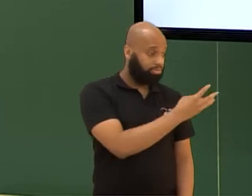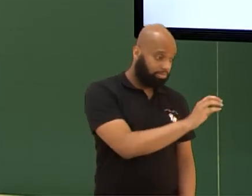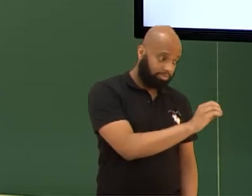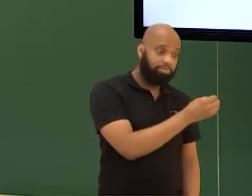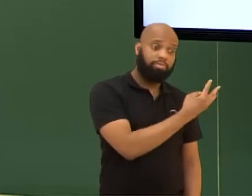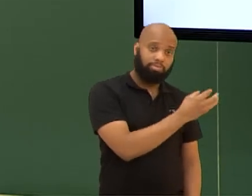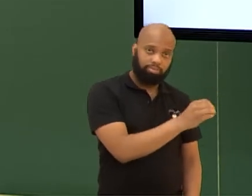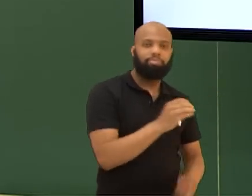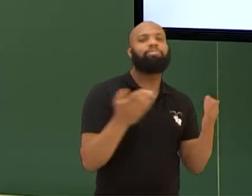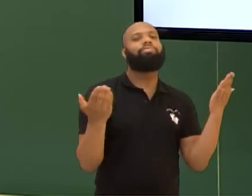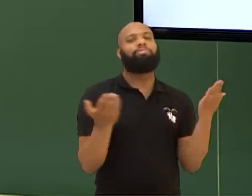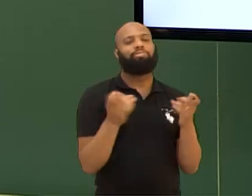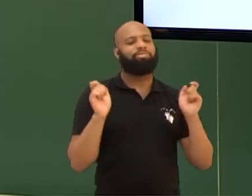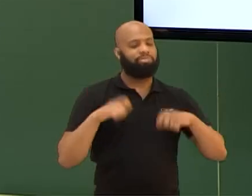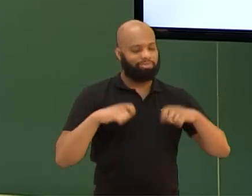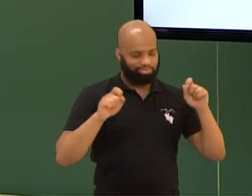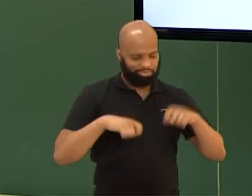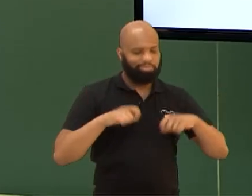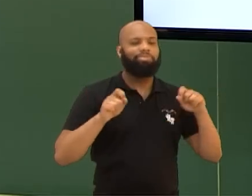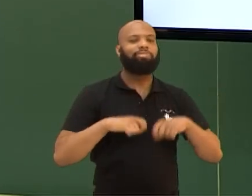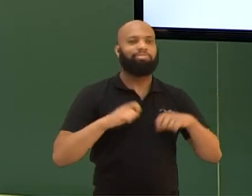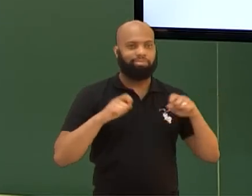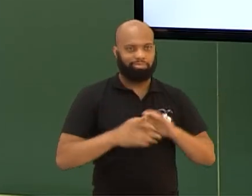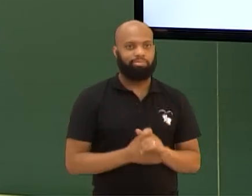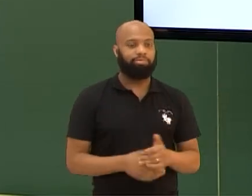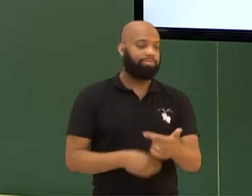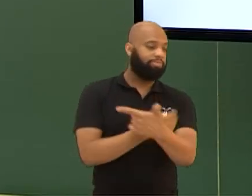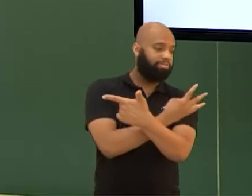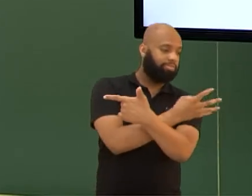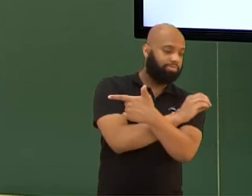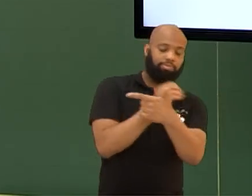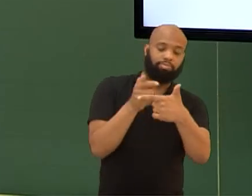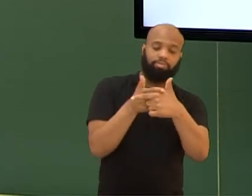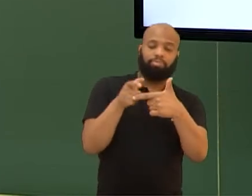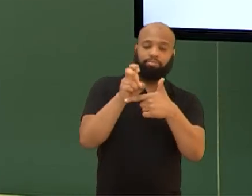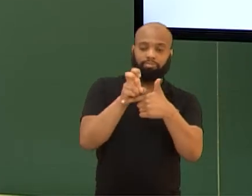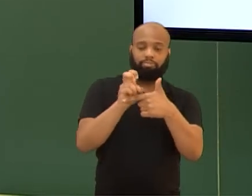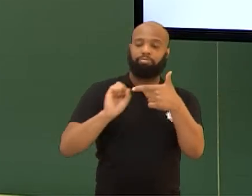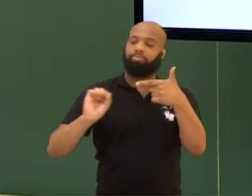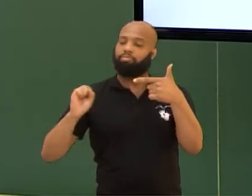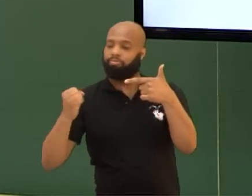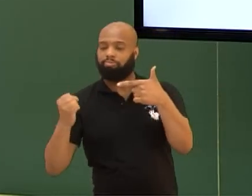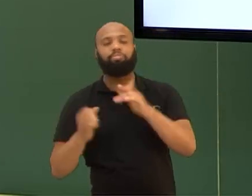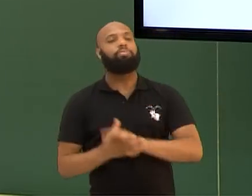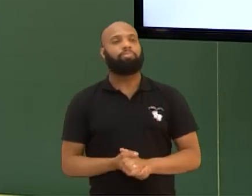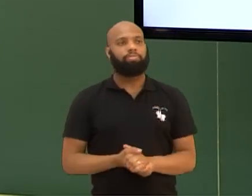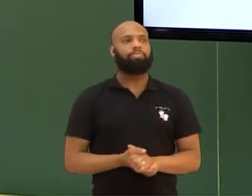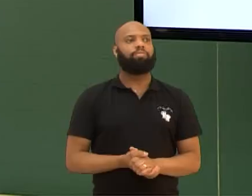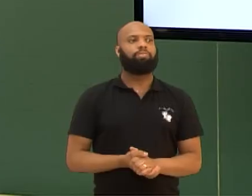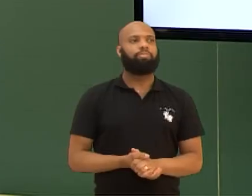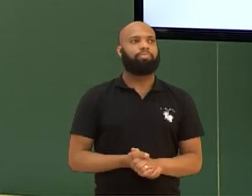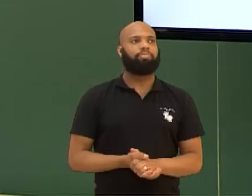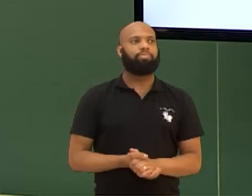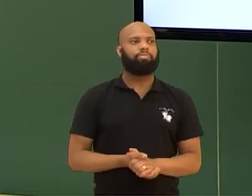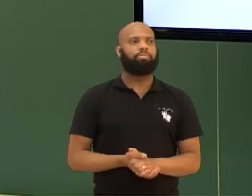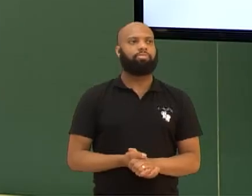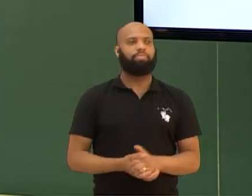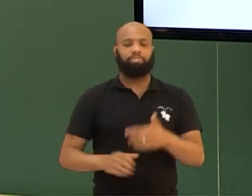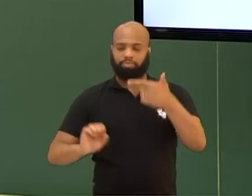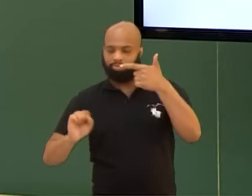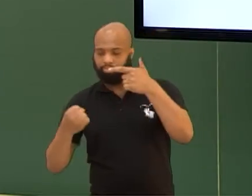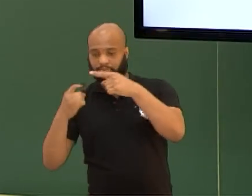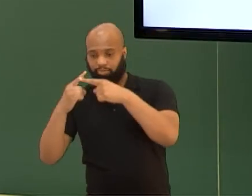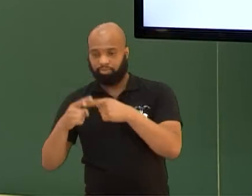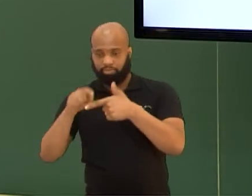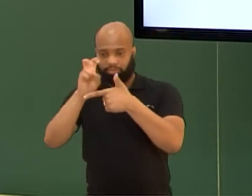unidades. 40 unidades cabe 8 vezes no 5, tá? Então, 8 vezes 5,